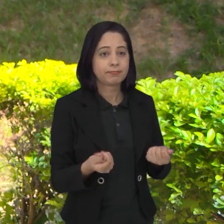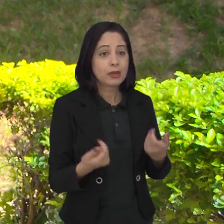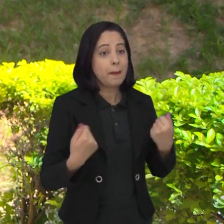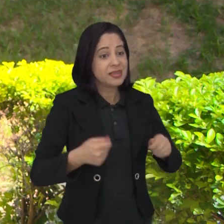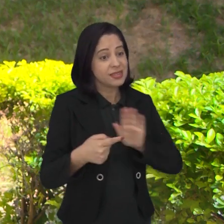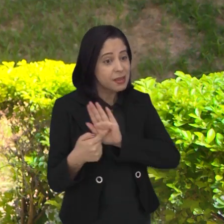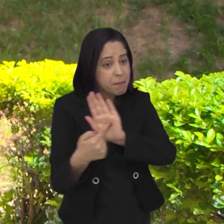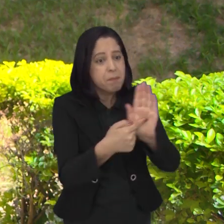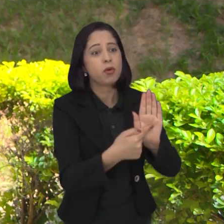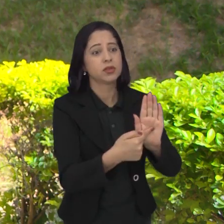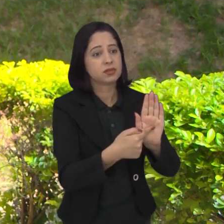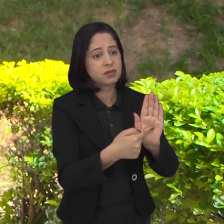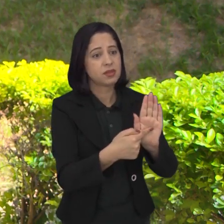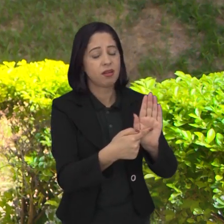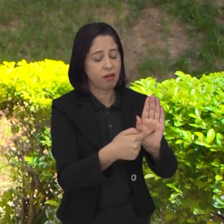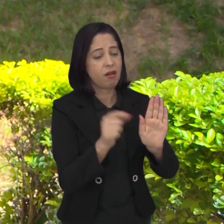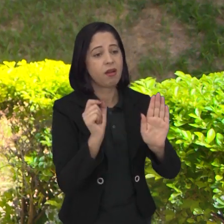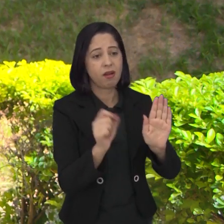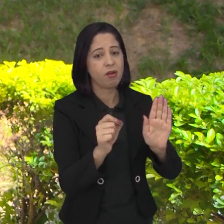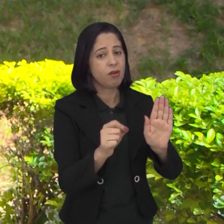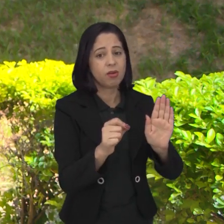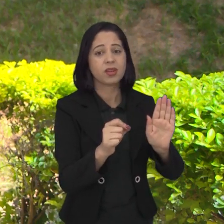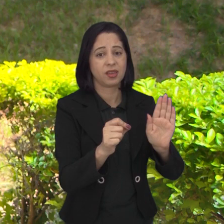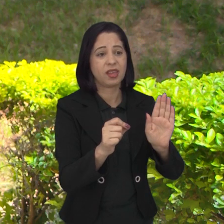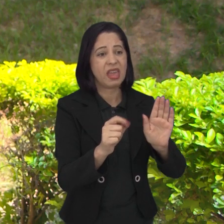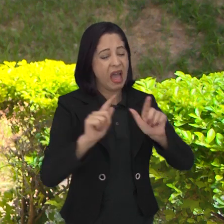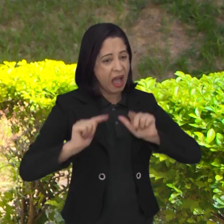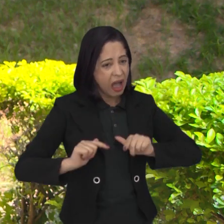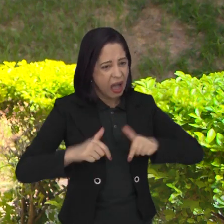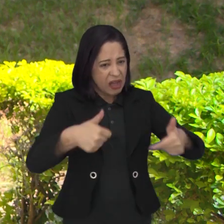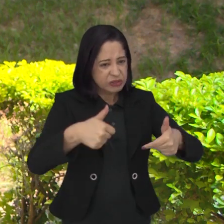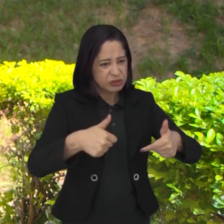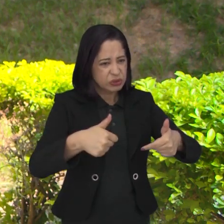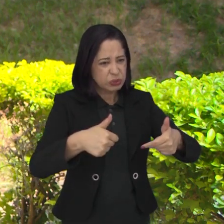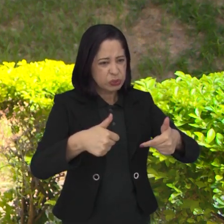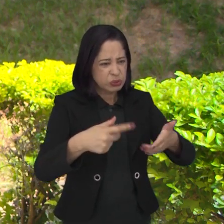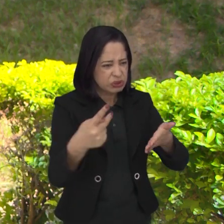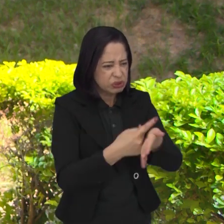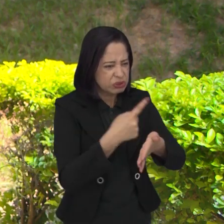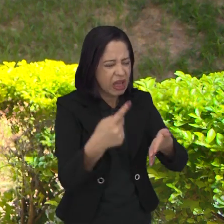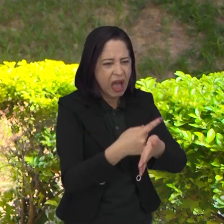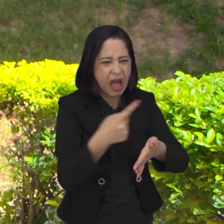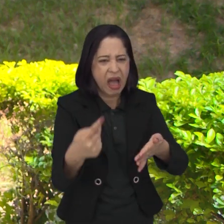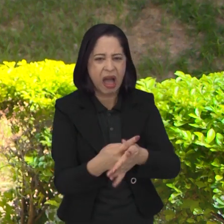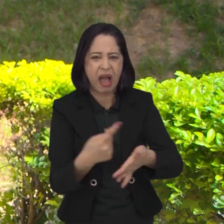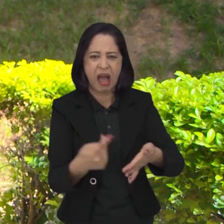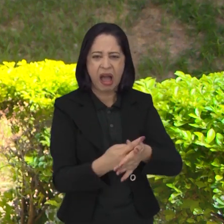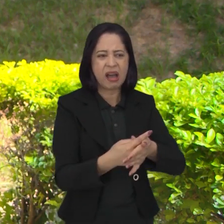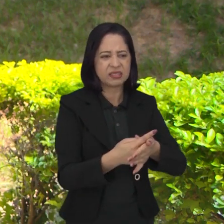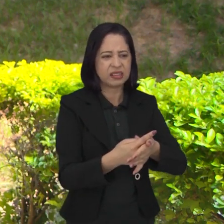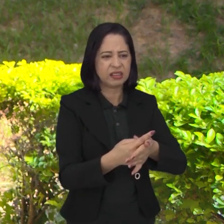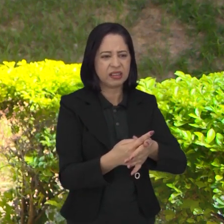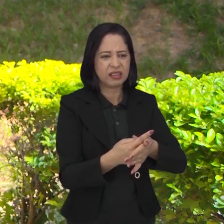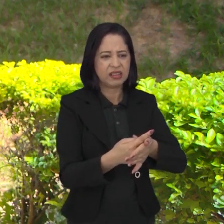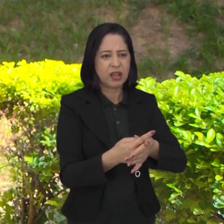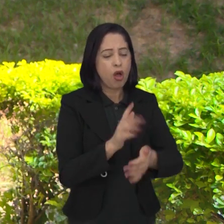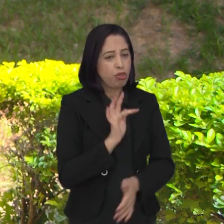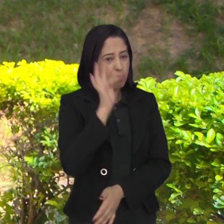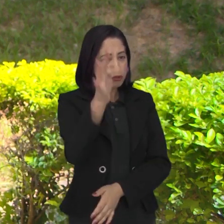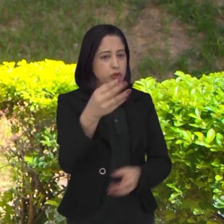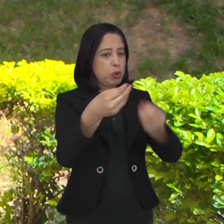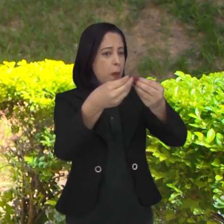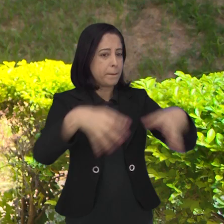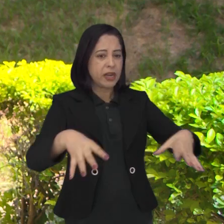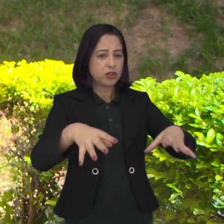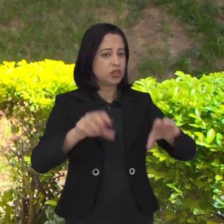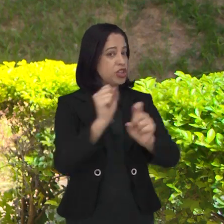mostrar para essas pessoas que essas ações que a gente faz ali numa escala individual, elas vão ter uma ação no